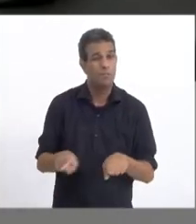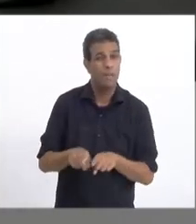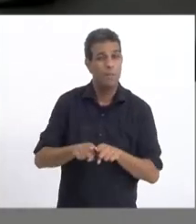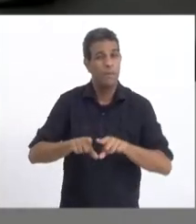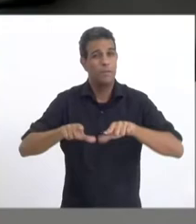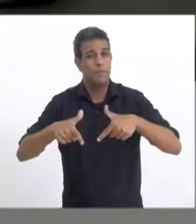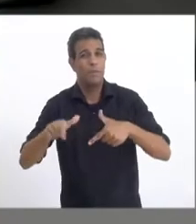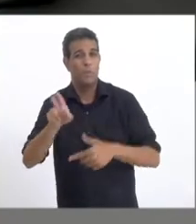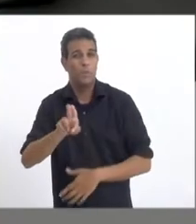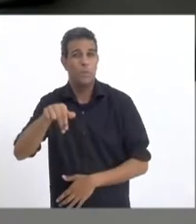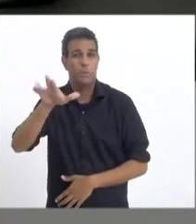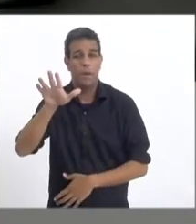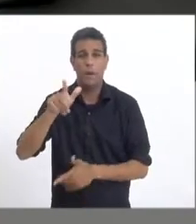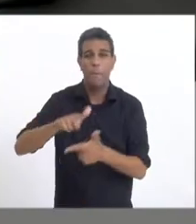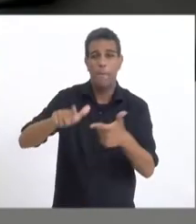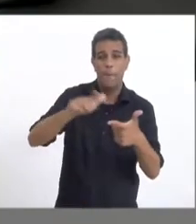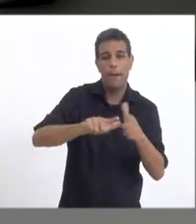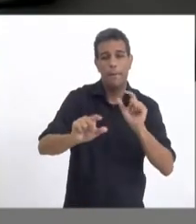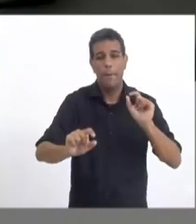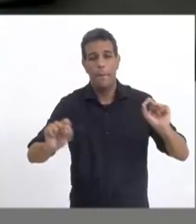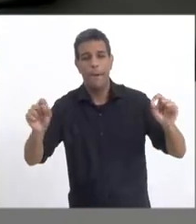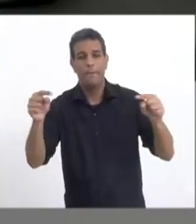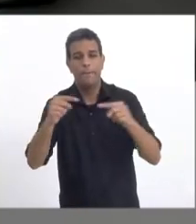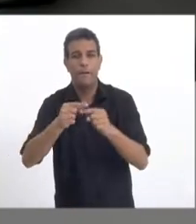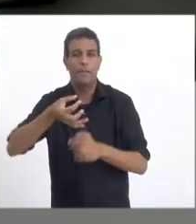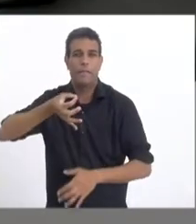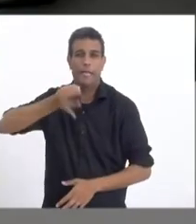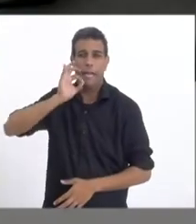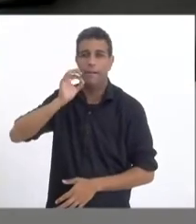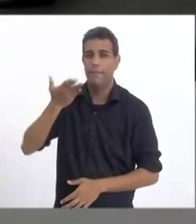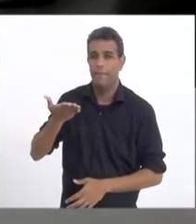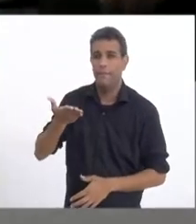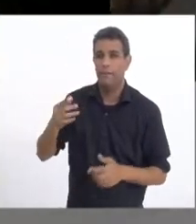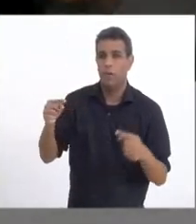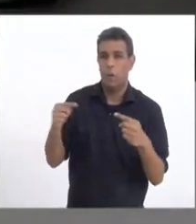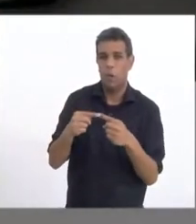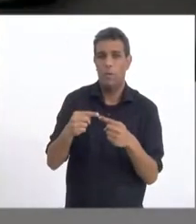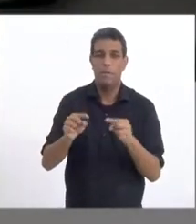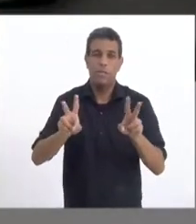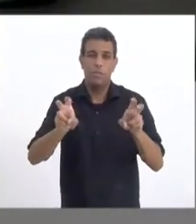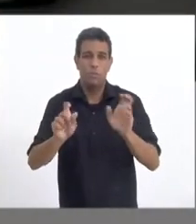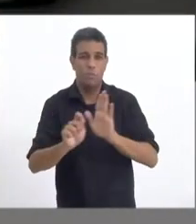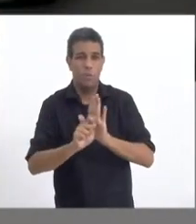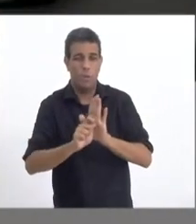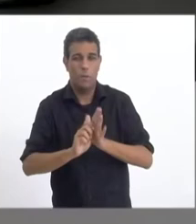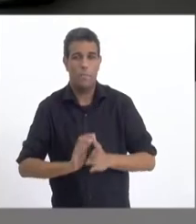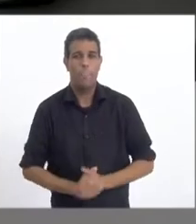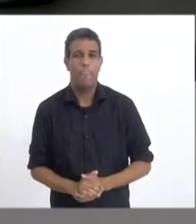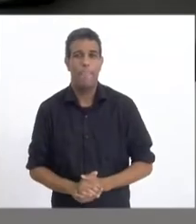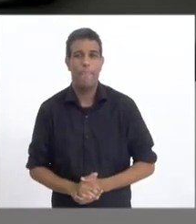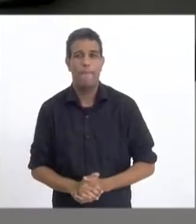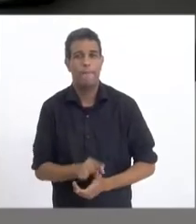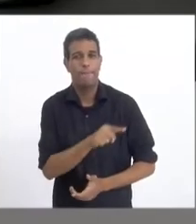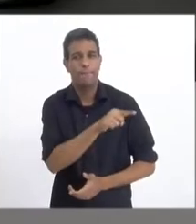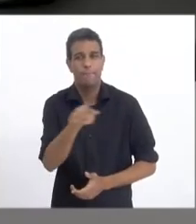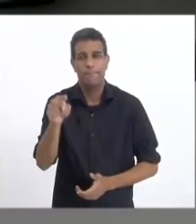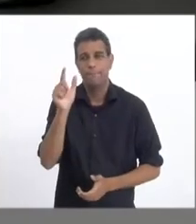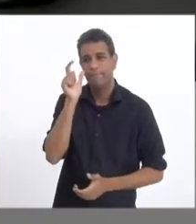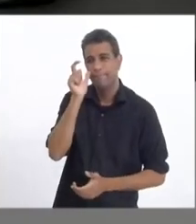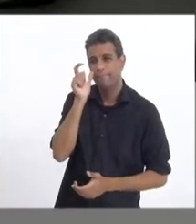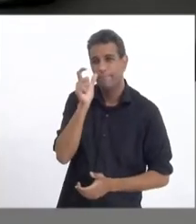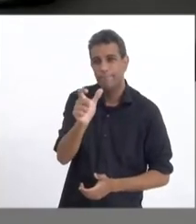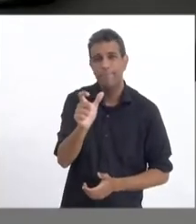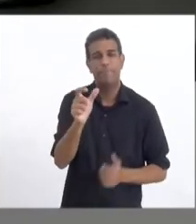nós fazemos uso de algum tipo de substância, como café, por exemplo, podemos considerar. Então foi muito interessante